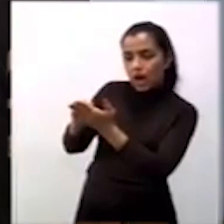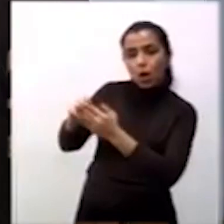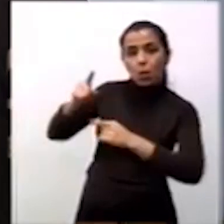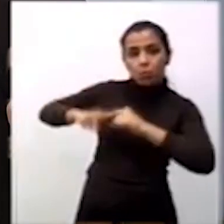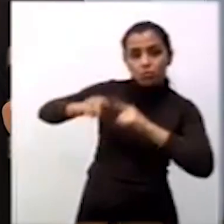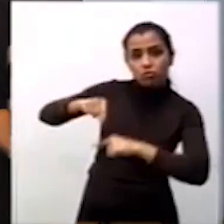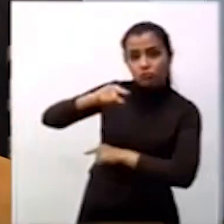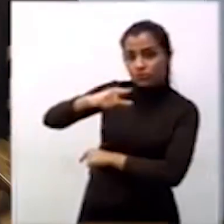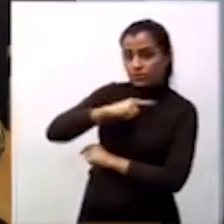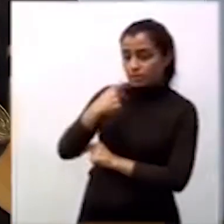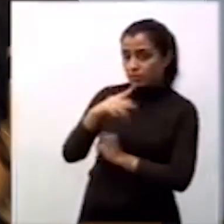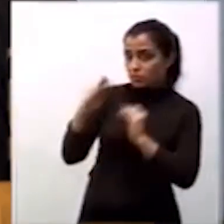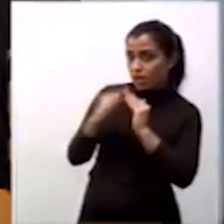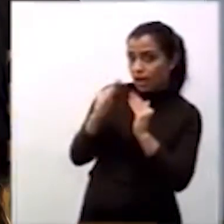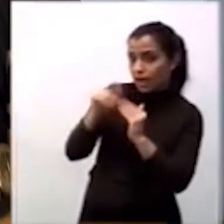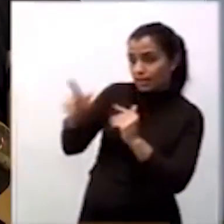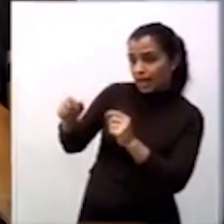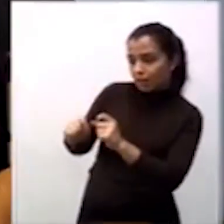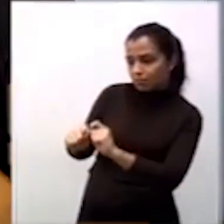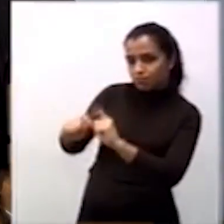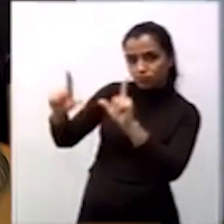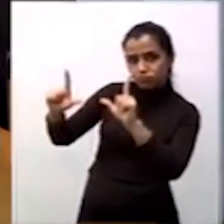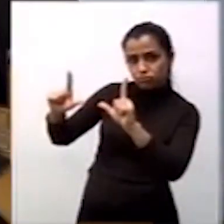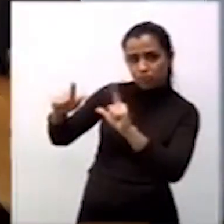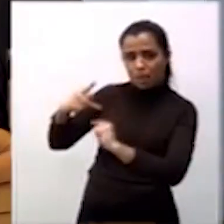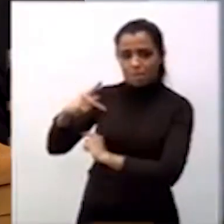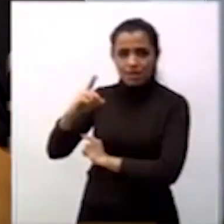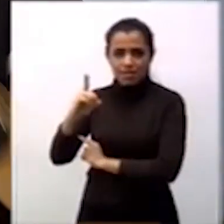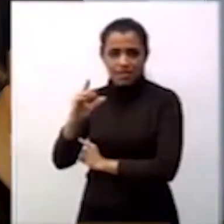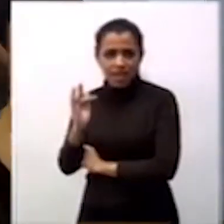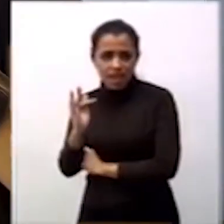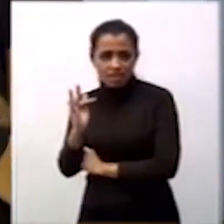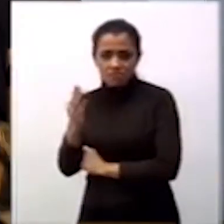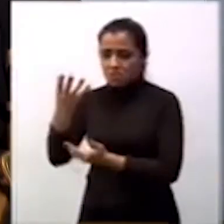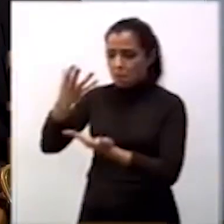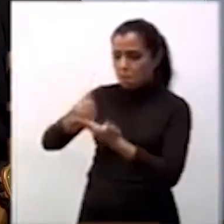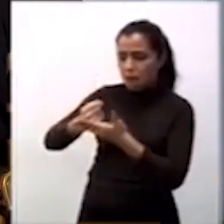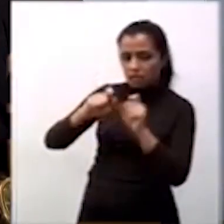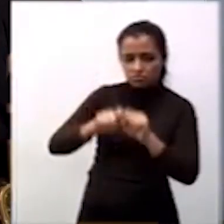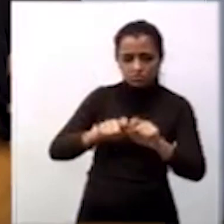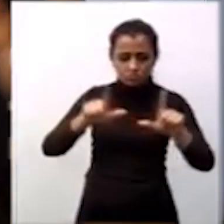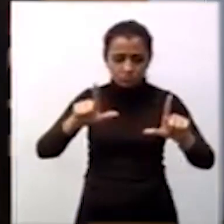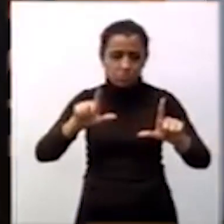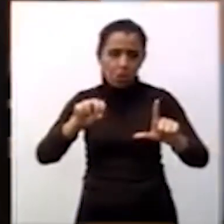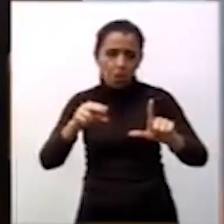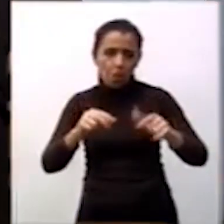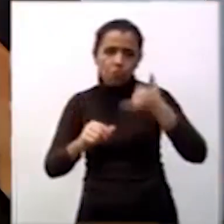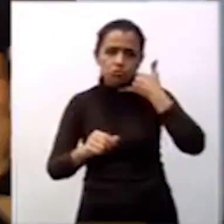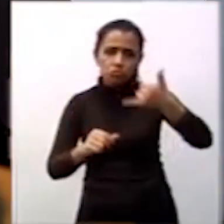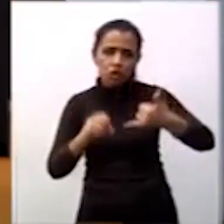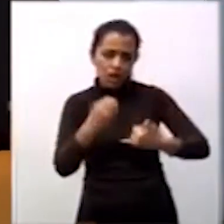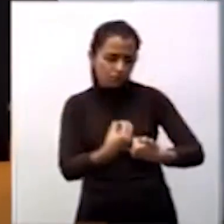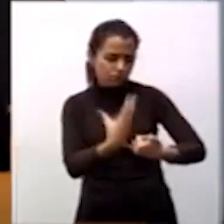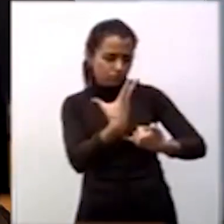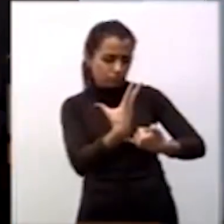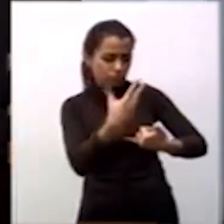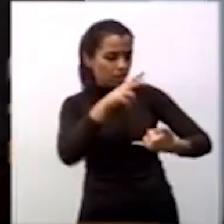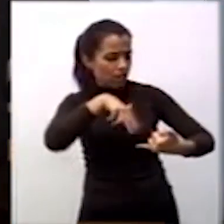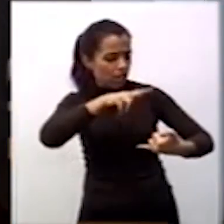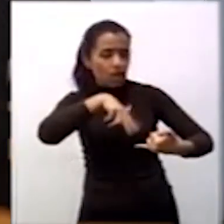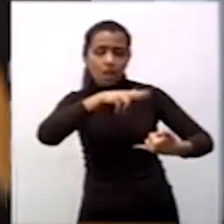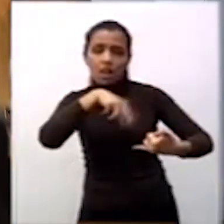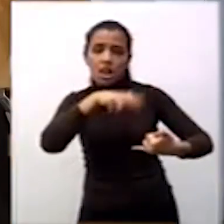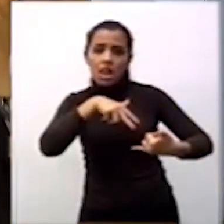te disponibilizando lá em PDF, fácil de baixar, fácil de ler no próprio aparelho celular, os manuais de instrução de